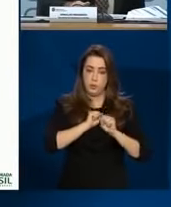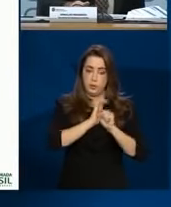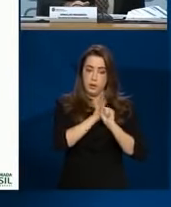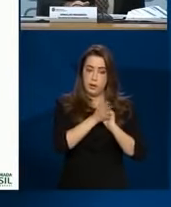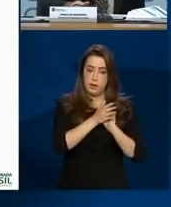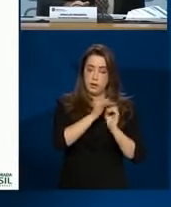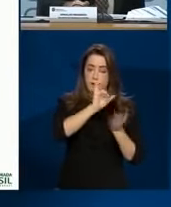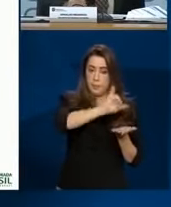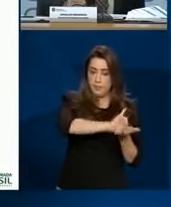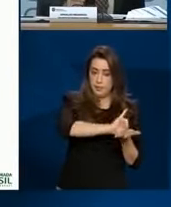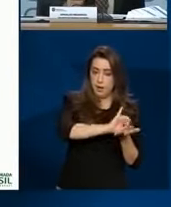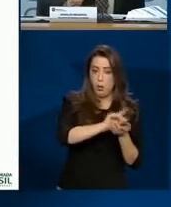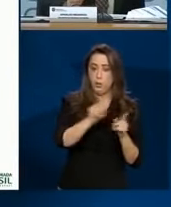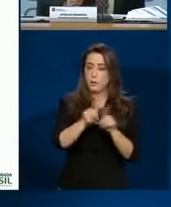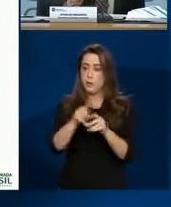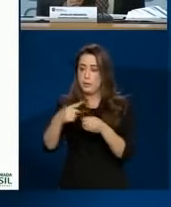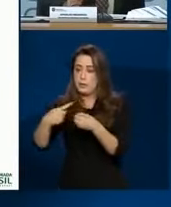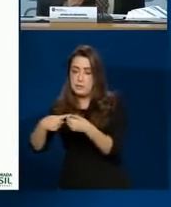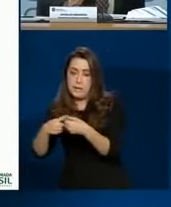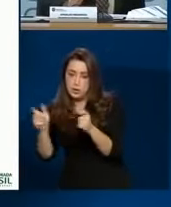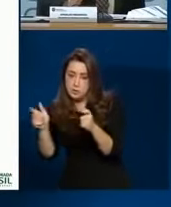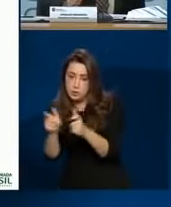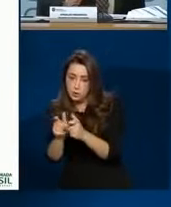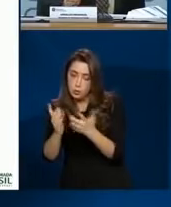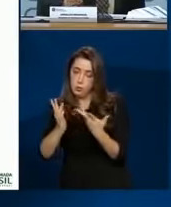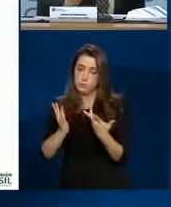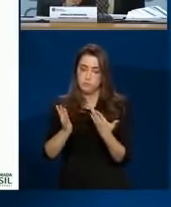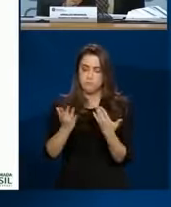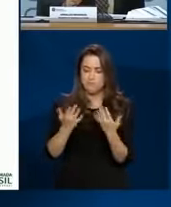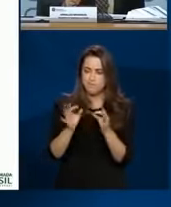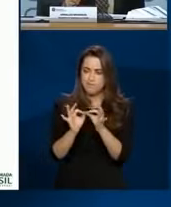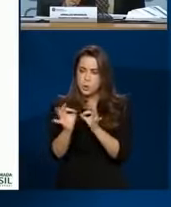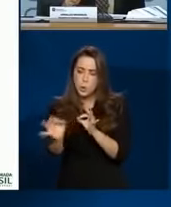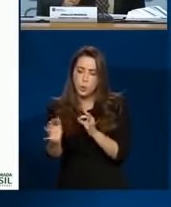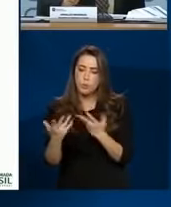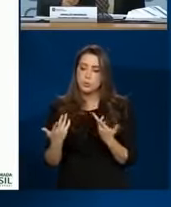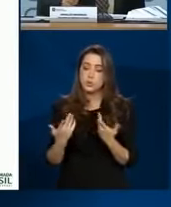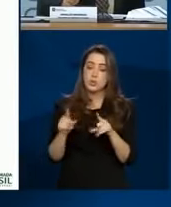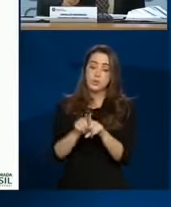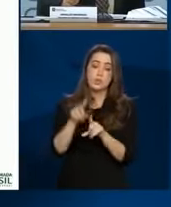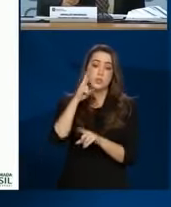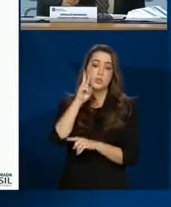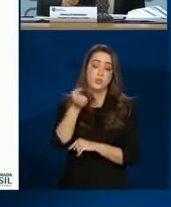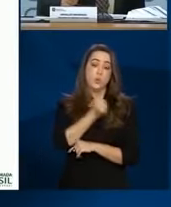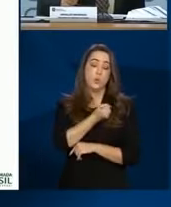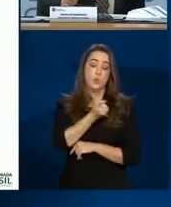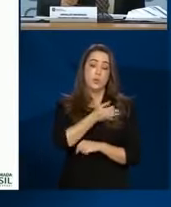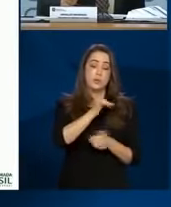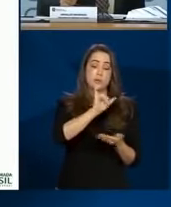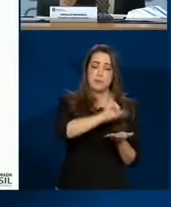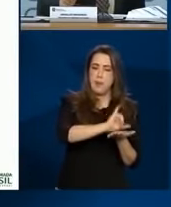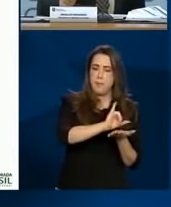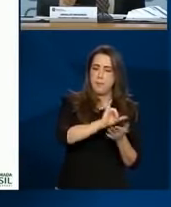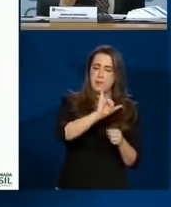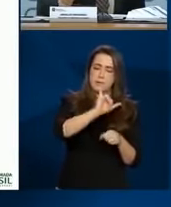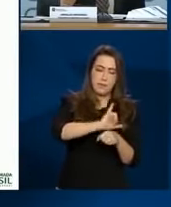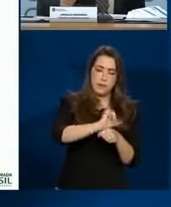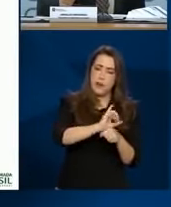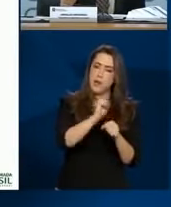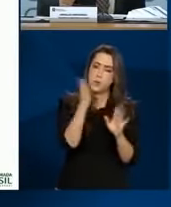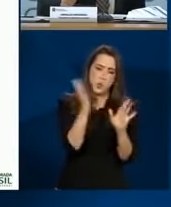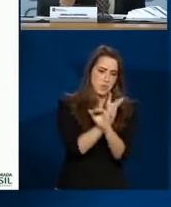o interior do Brasil. A gente verifica que o número de casos novos na região metropolitana vem diminuindo,